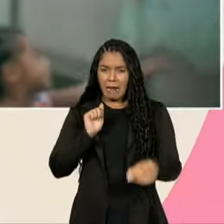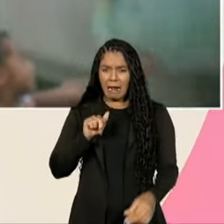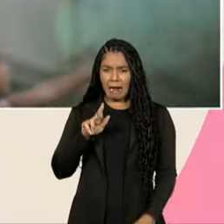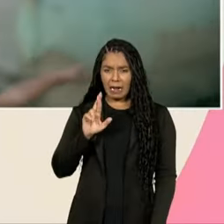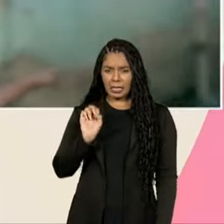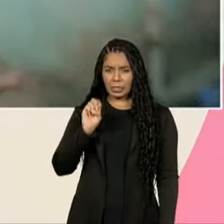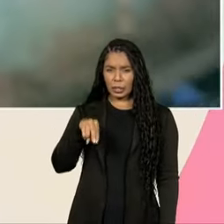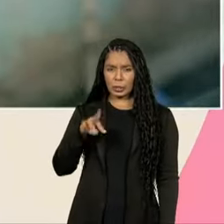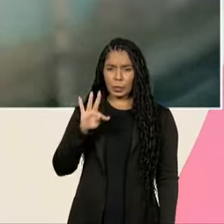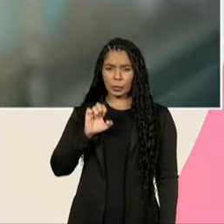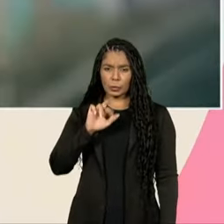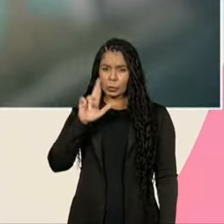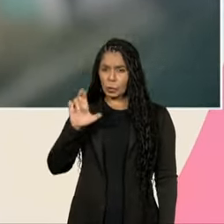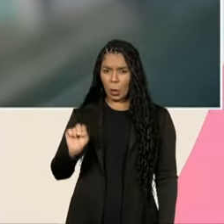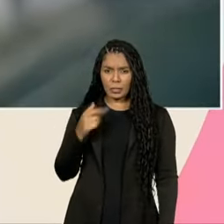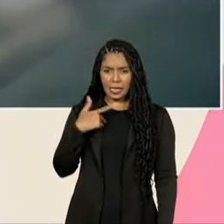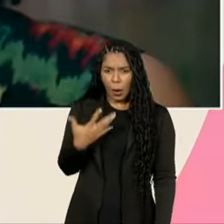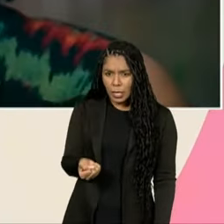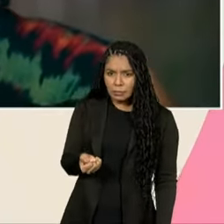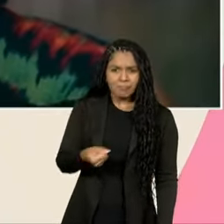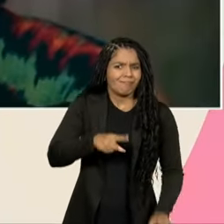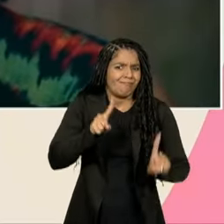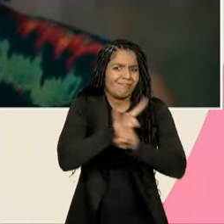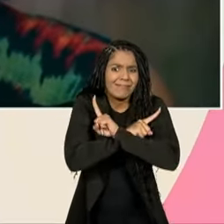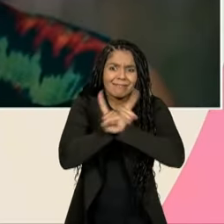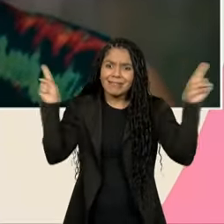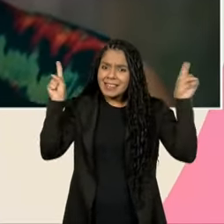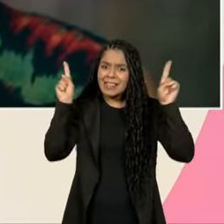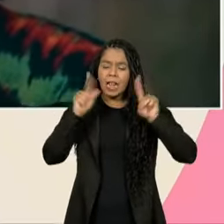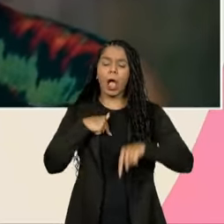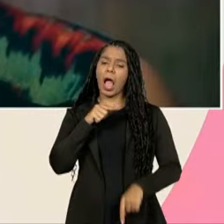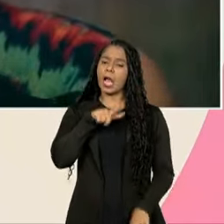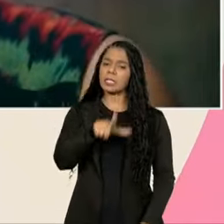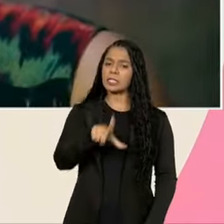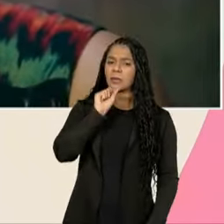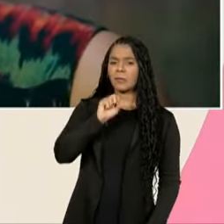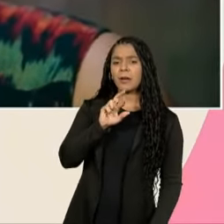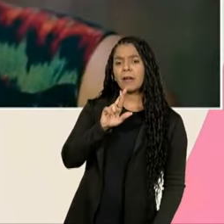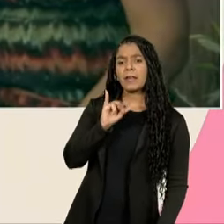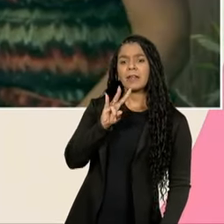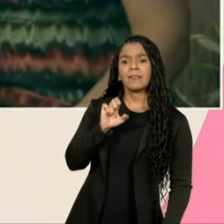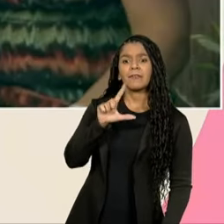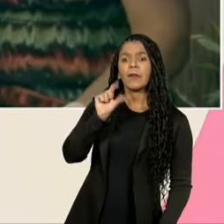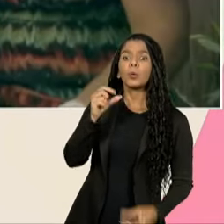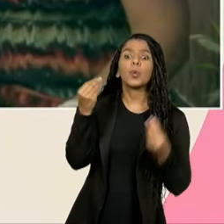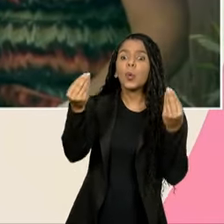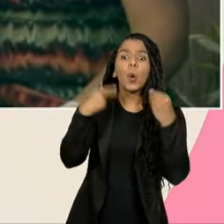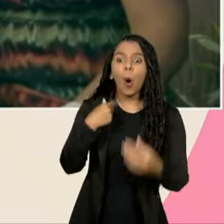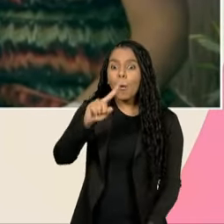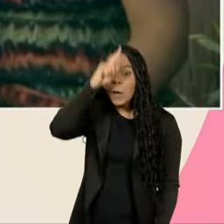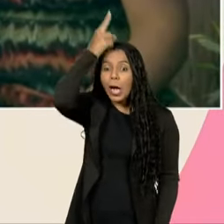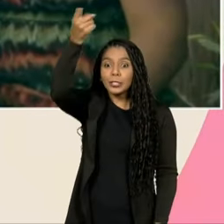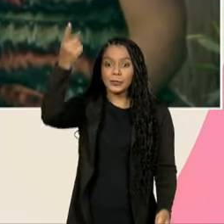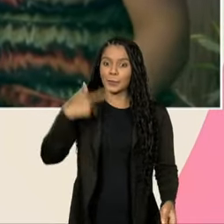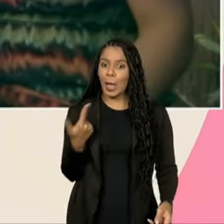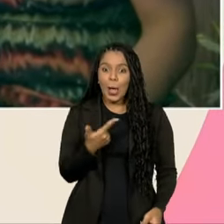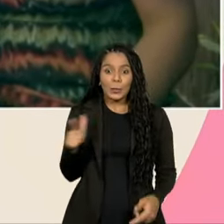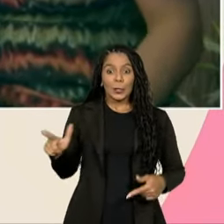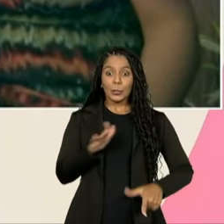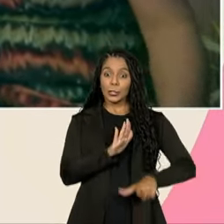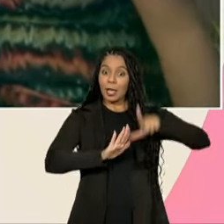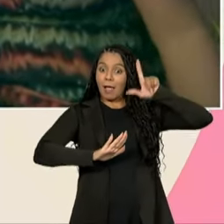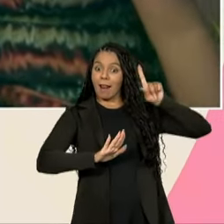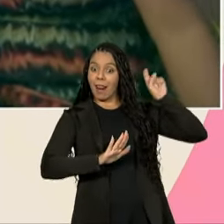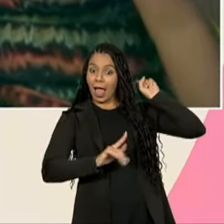amarrado. Claro, claro. Né? Claro que eu não ia fazer isso. Aí você fala, ah, mas aí você preferiu deixar com o Rivaldo, mas como é que eu ia adivinhar? Eu não tinha elementos naquela